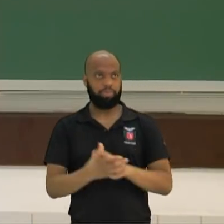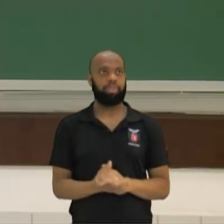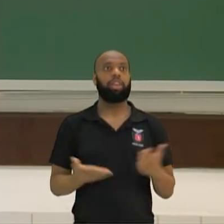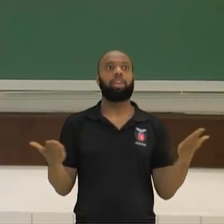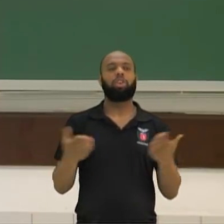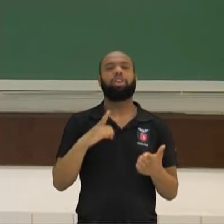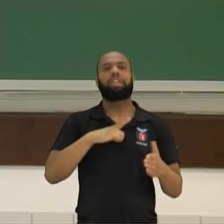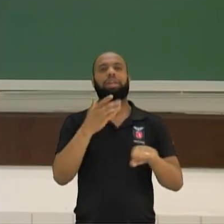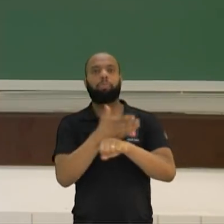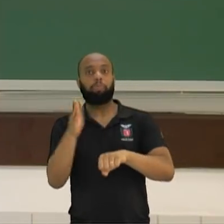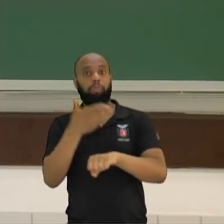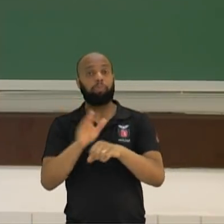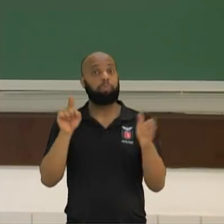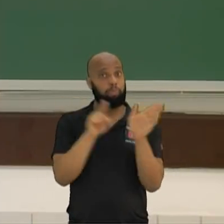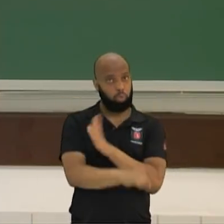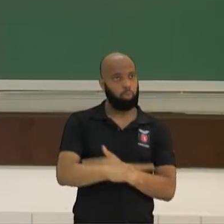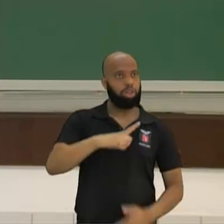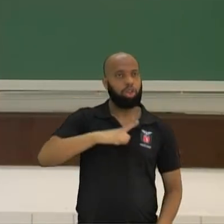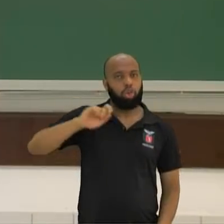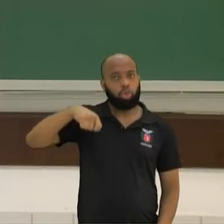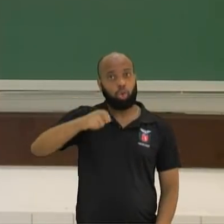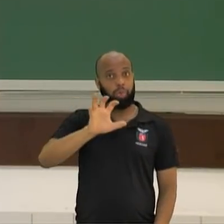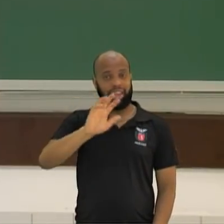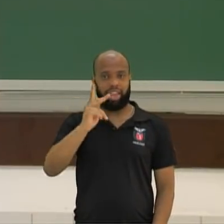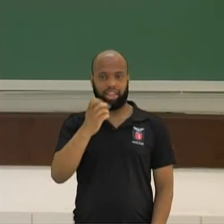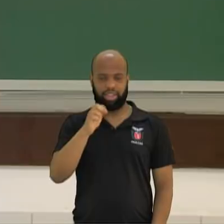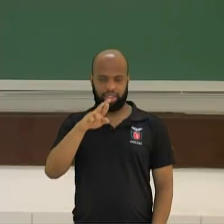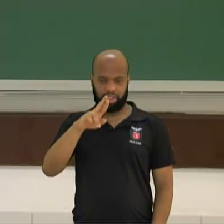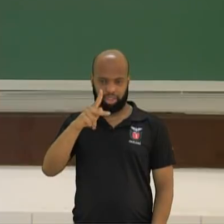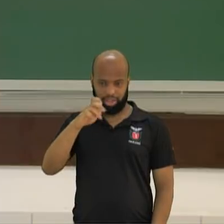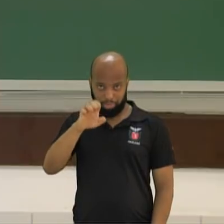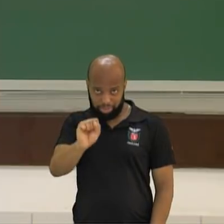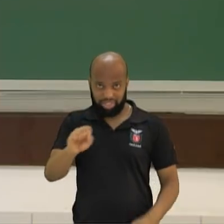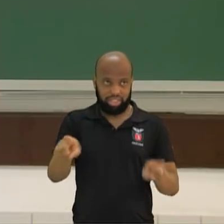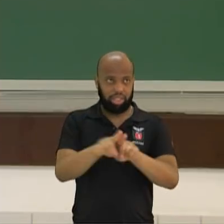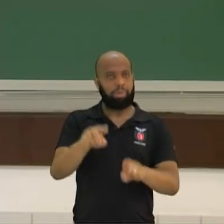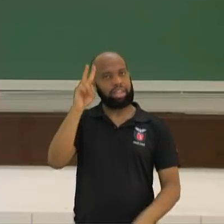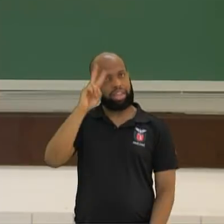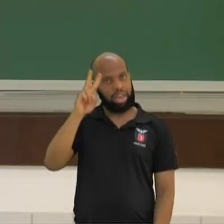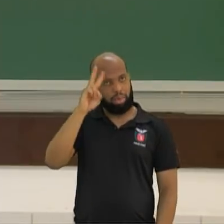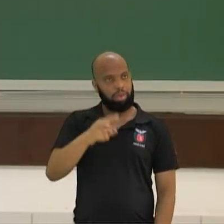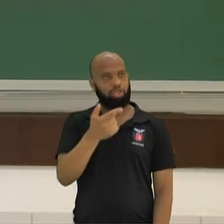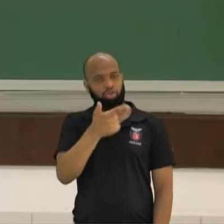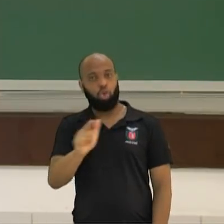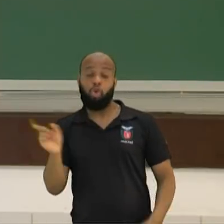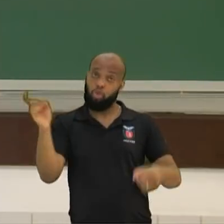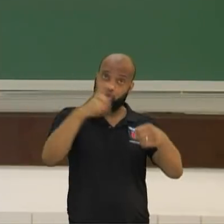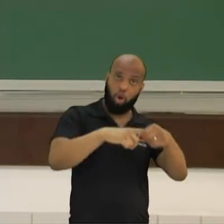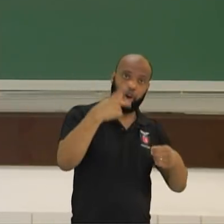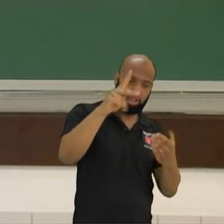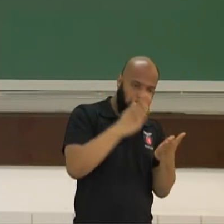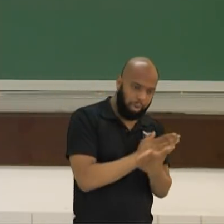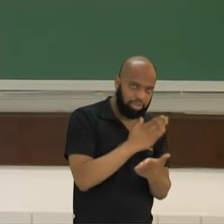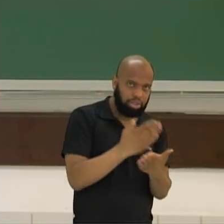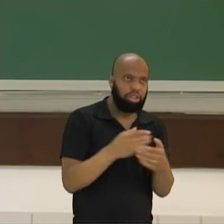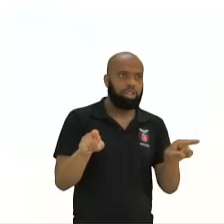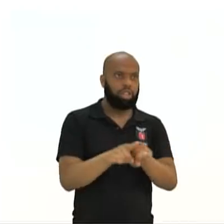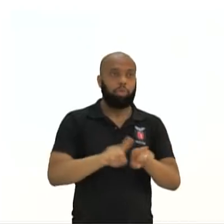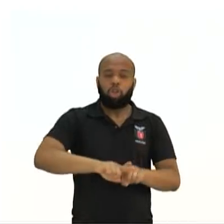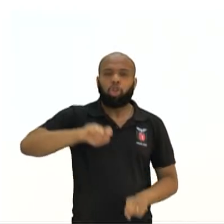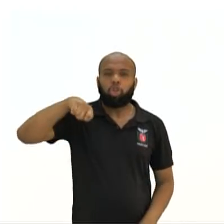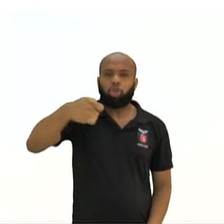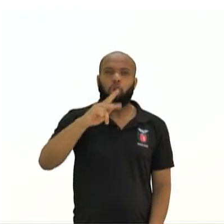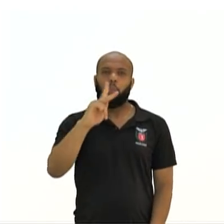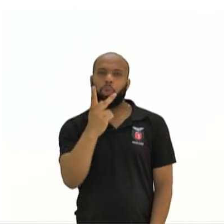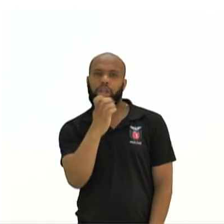E aí temos uma questão sobre ela para você relembrar, nós também já falamos, né? Então volta no seu material. Então sobre a